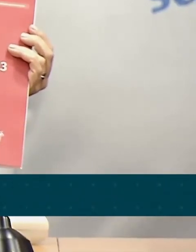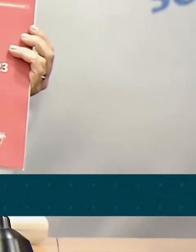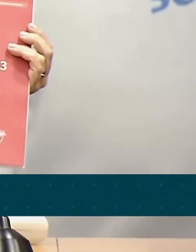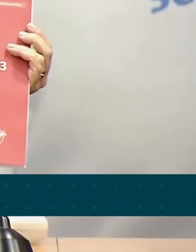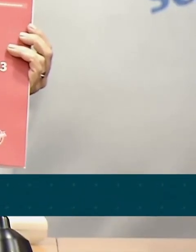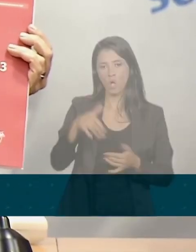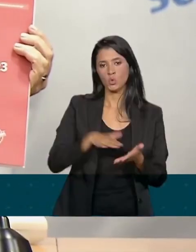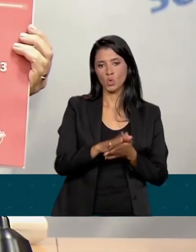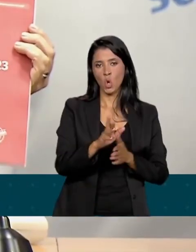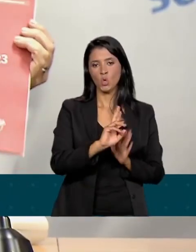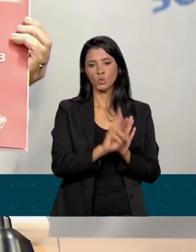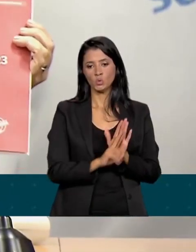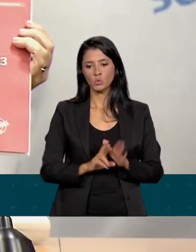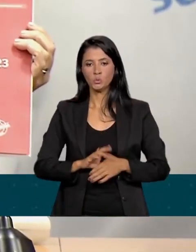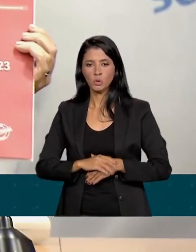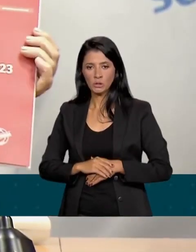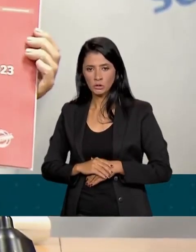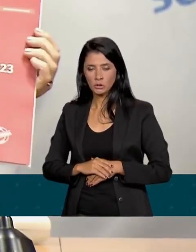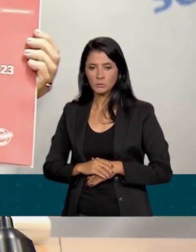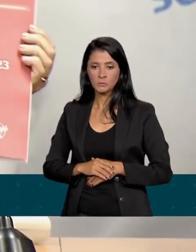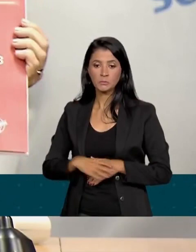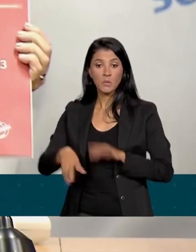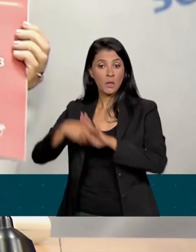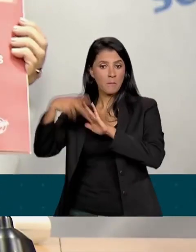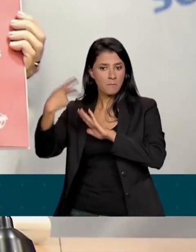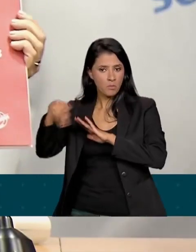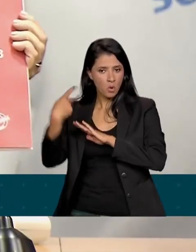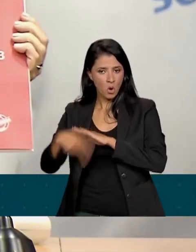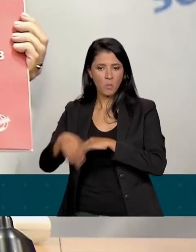boletim epidemiológico dedicado à